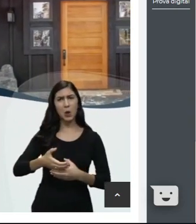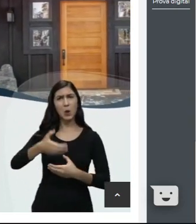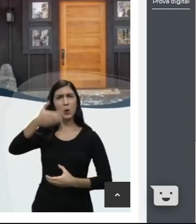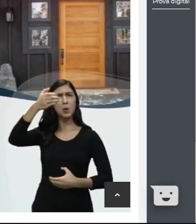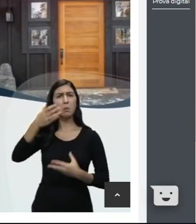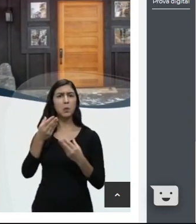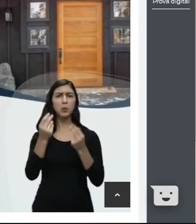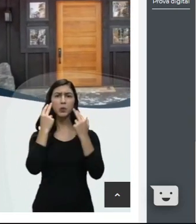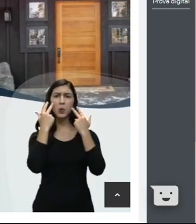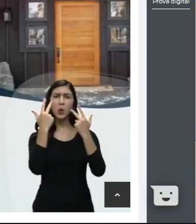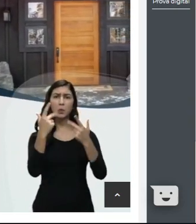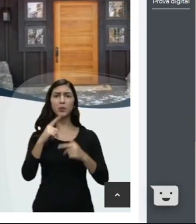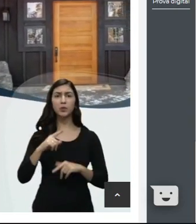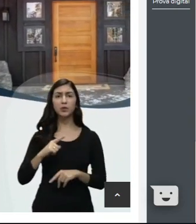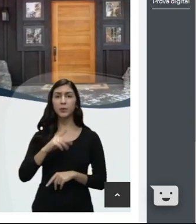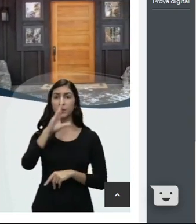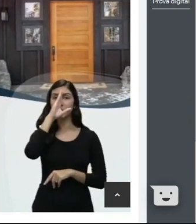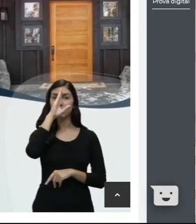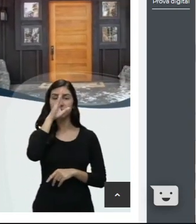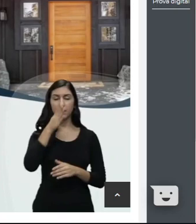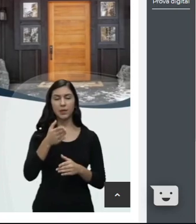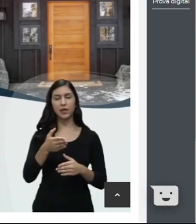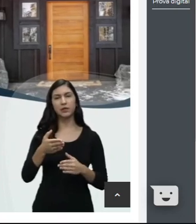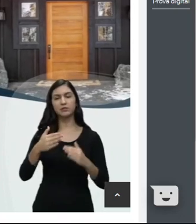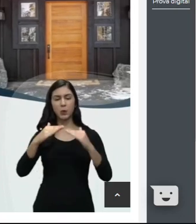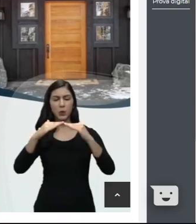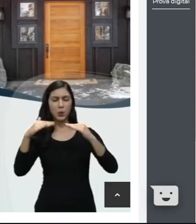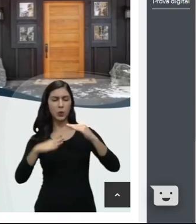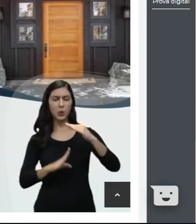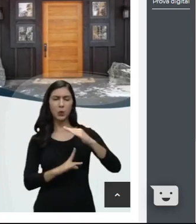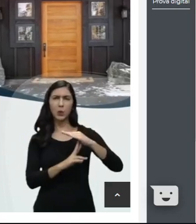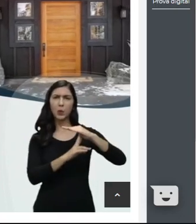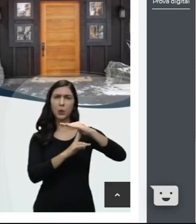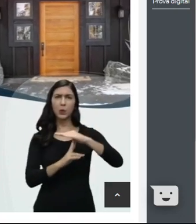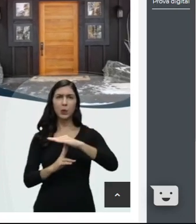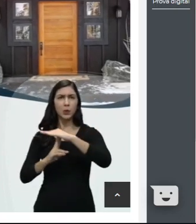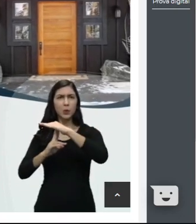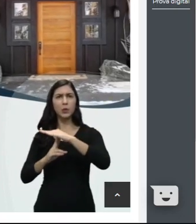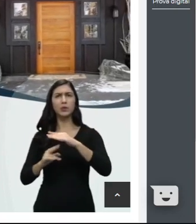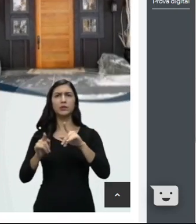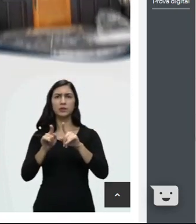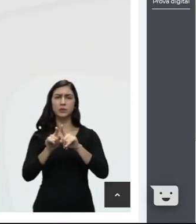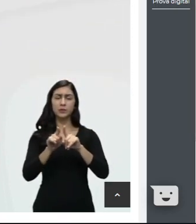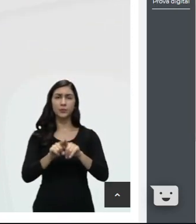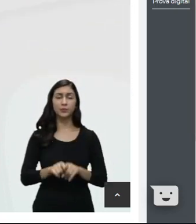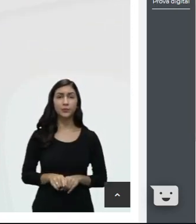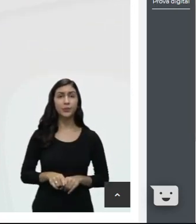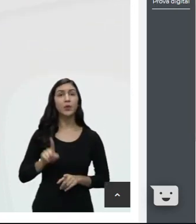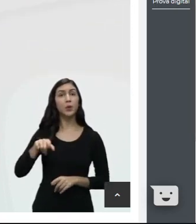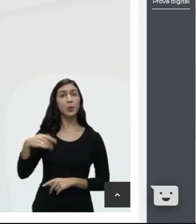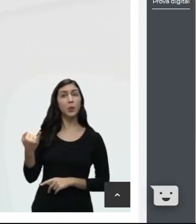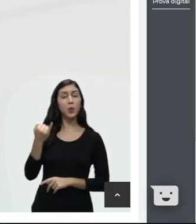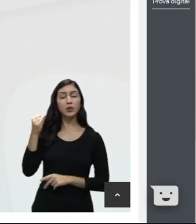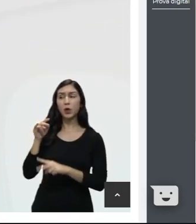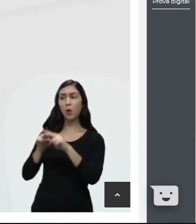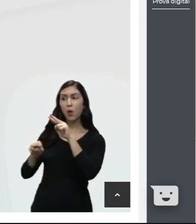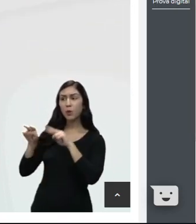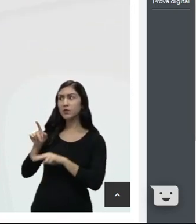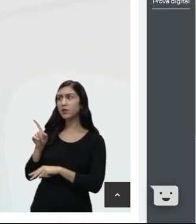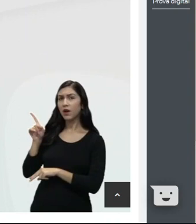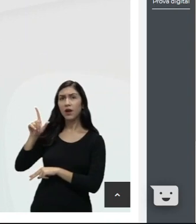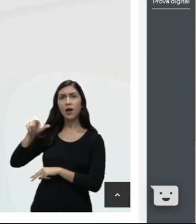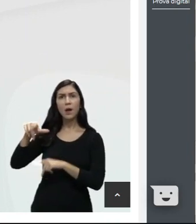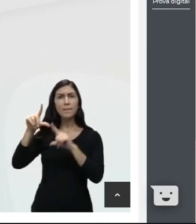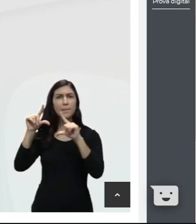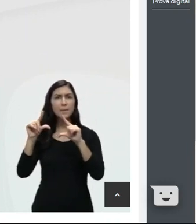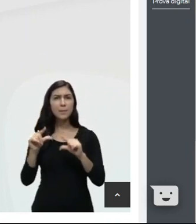comuns. Vemos principalmente em pilares e colunas. Nesses casos, é importante observar que essas barras são